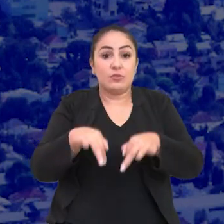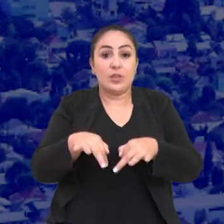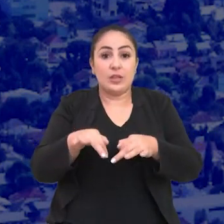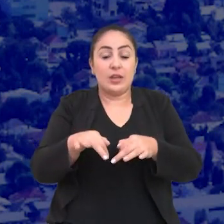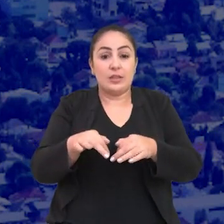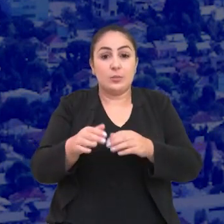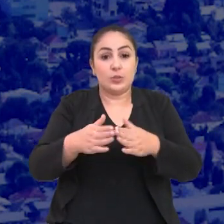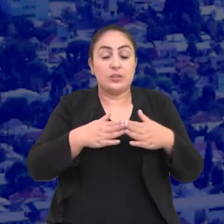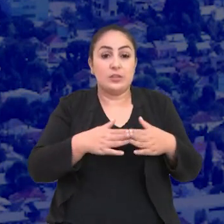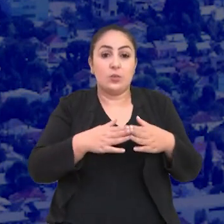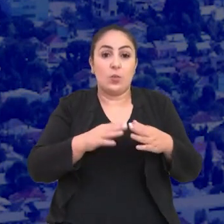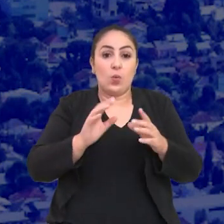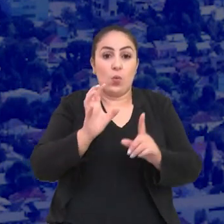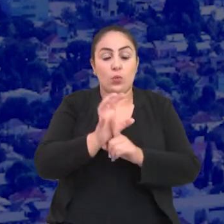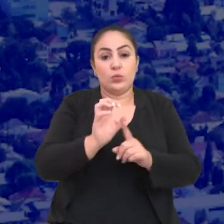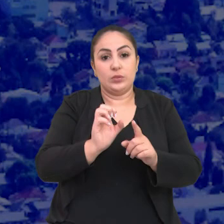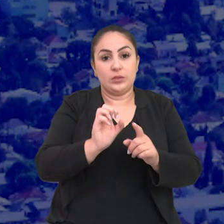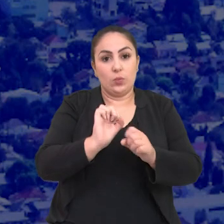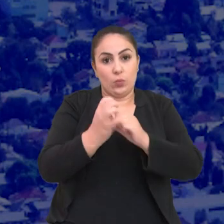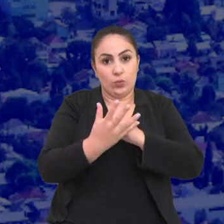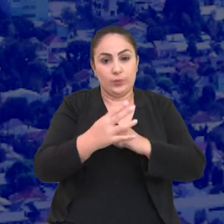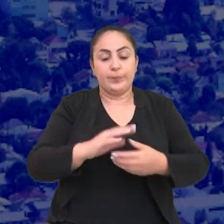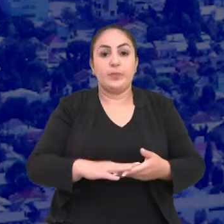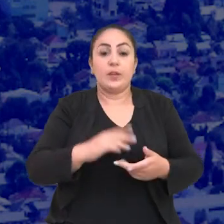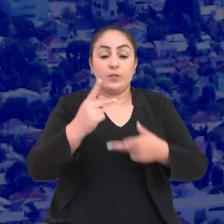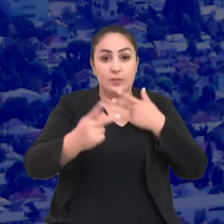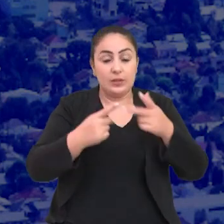acaba com as nossas defesas contra o vírus.